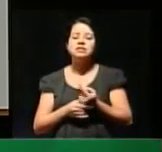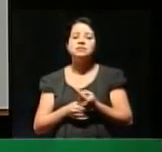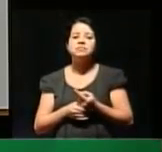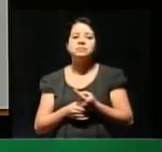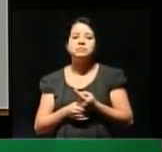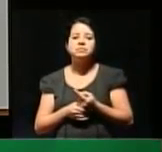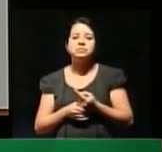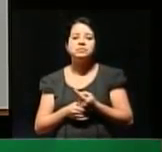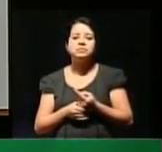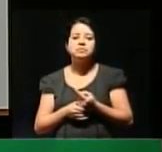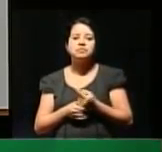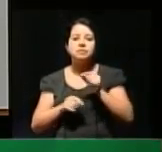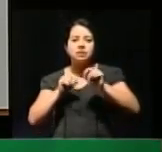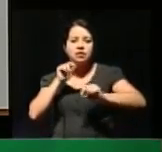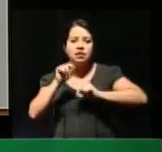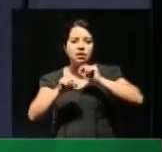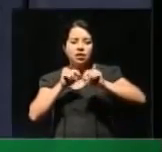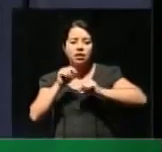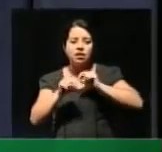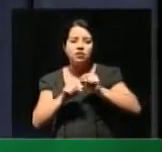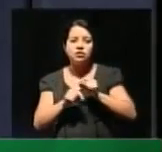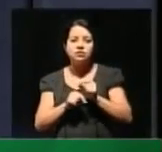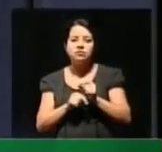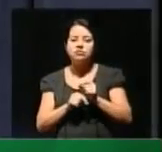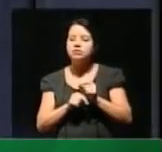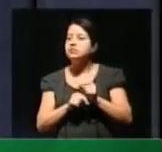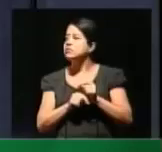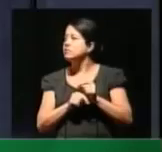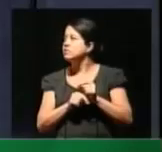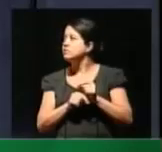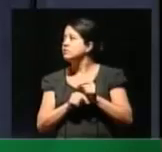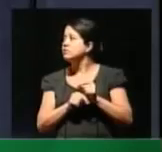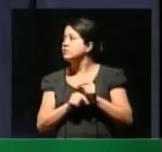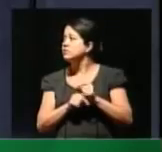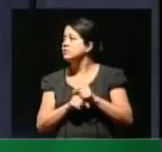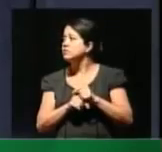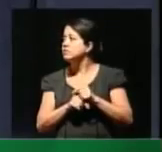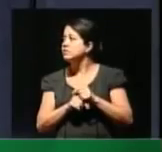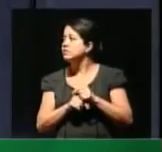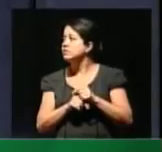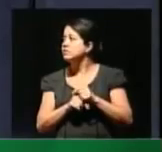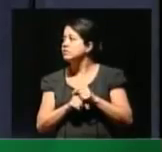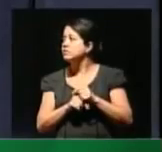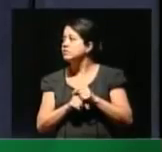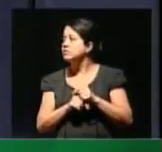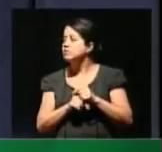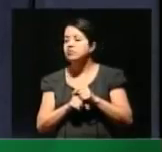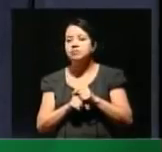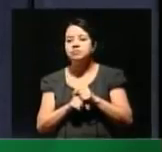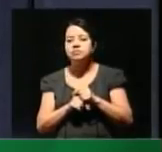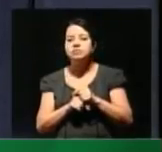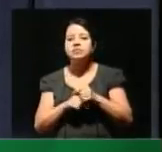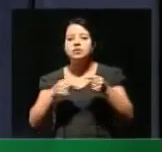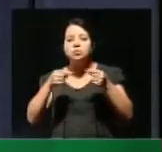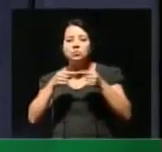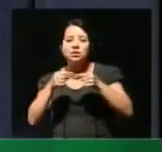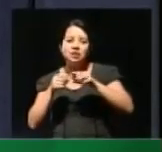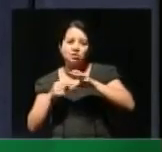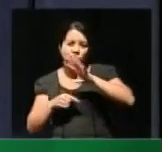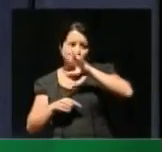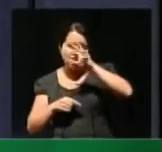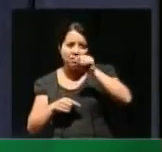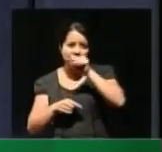a nossa região, né? Para a região da América Latina, por isso que tem um asterisco ali, porque essa é bem típico para a região africana.